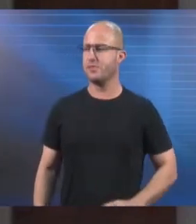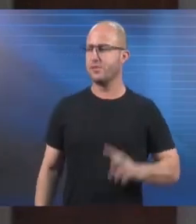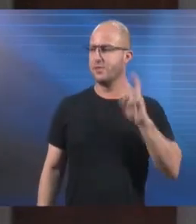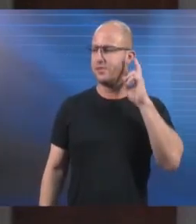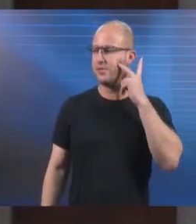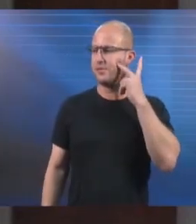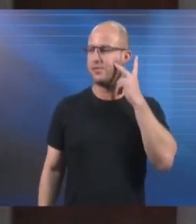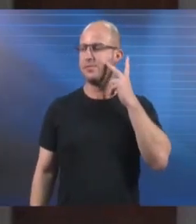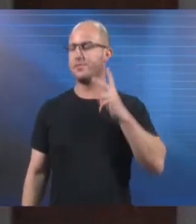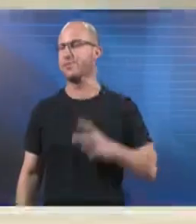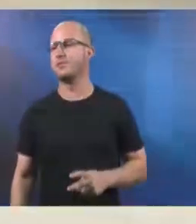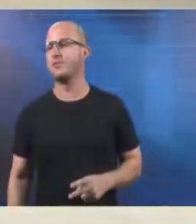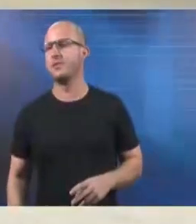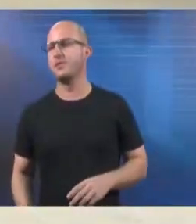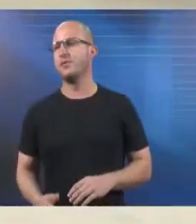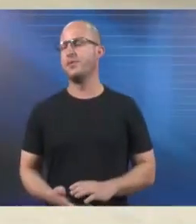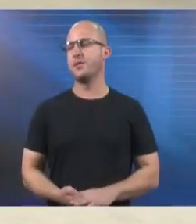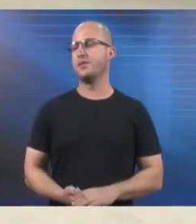Basílio